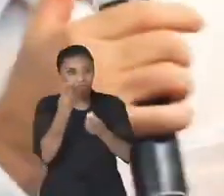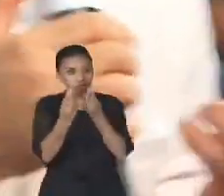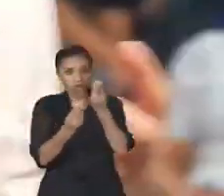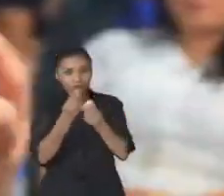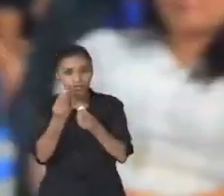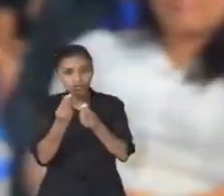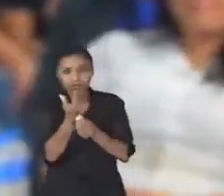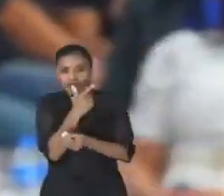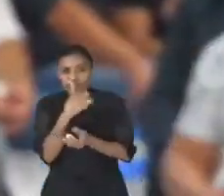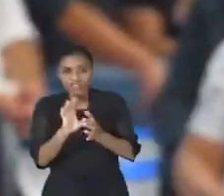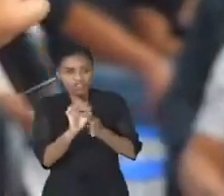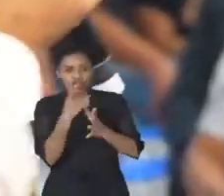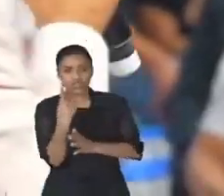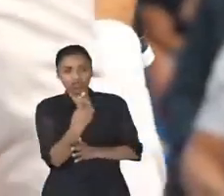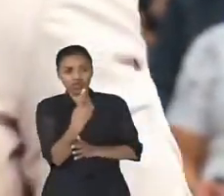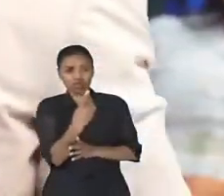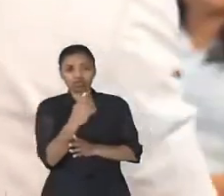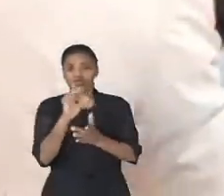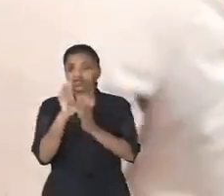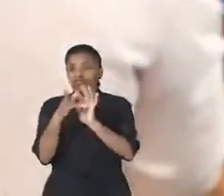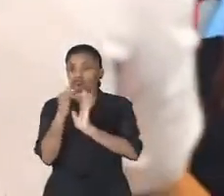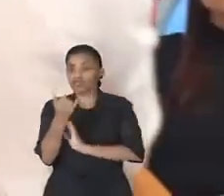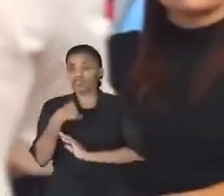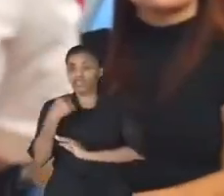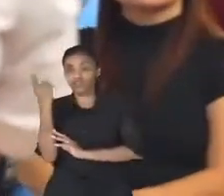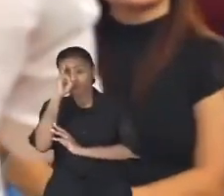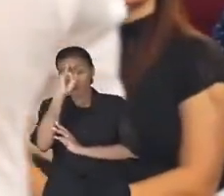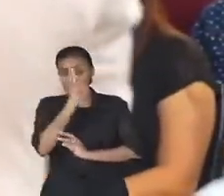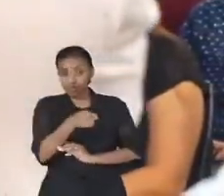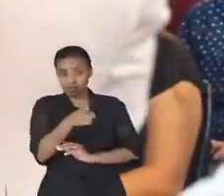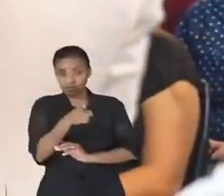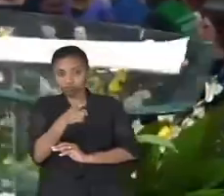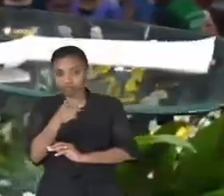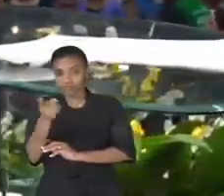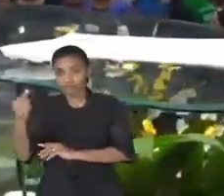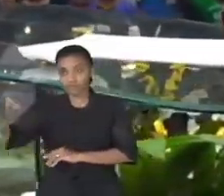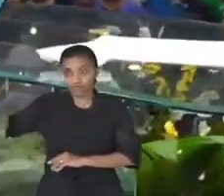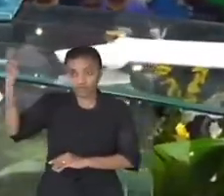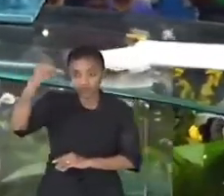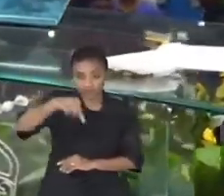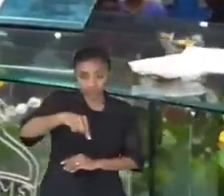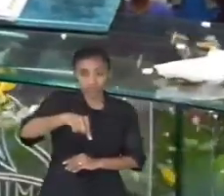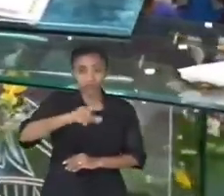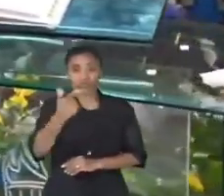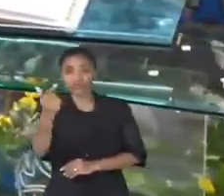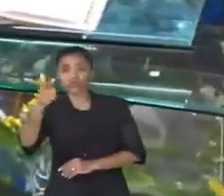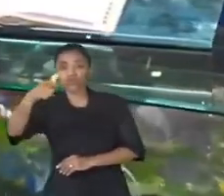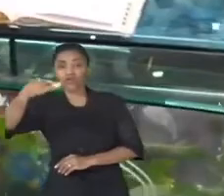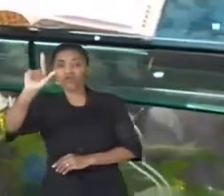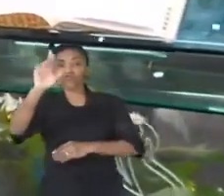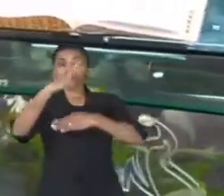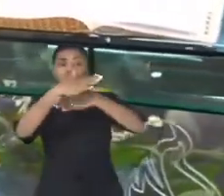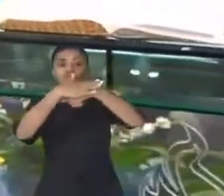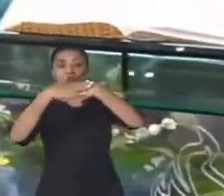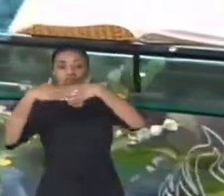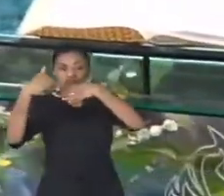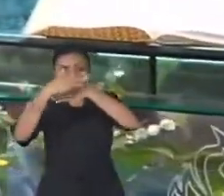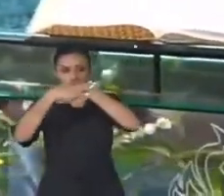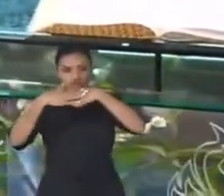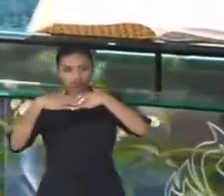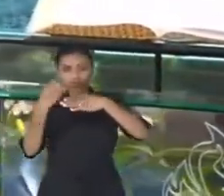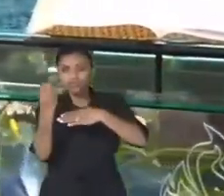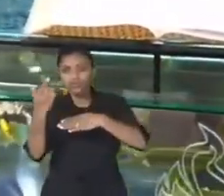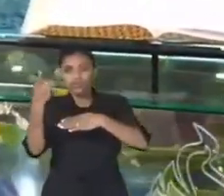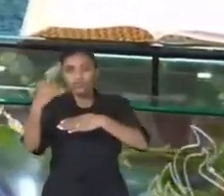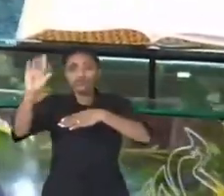assim? Não vai deixar a gente órfão? Como? Aí ele diz: eu vos enviarei um outro